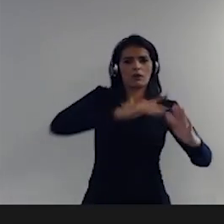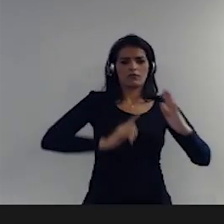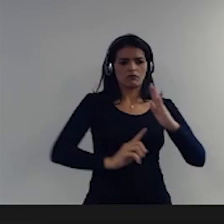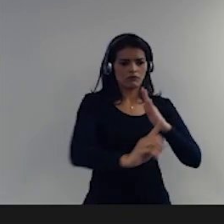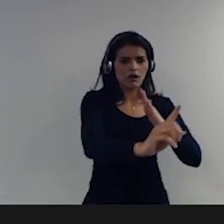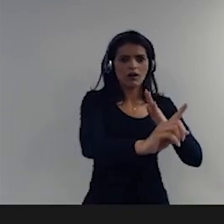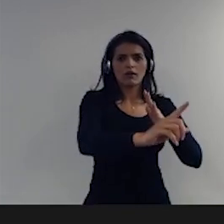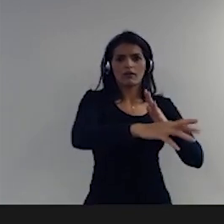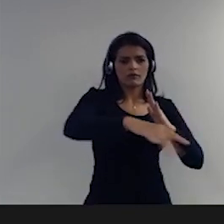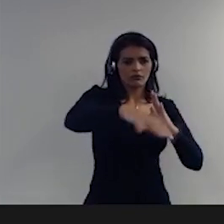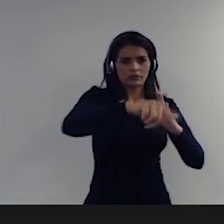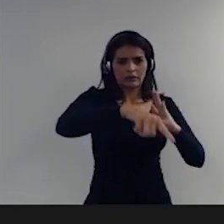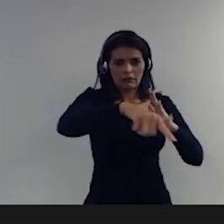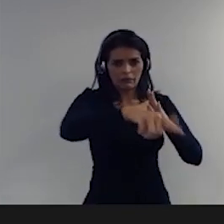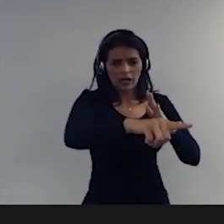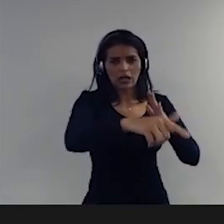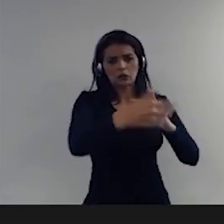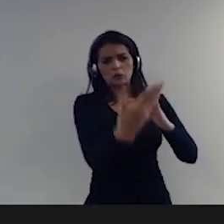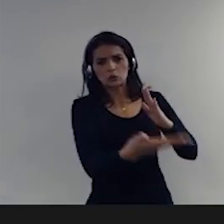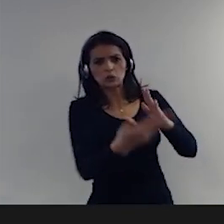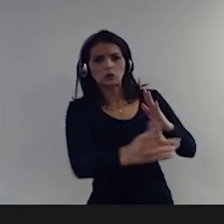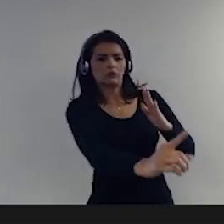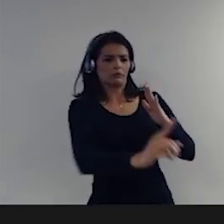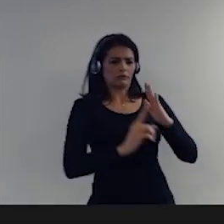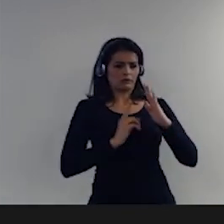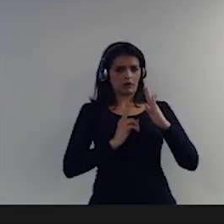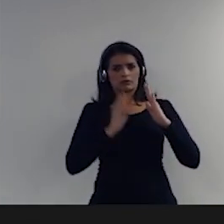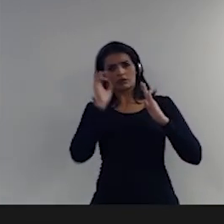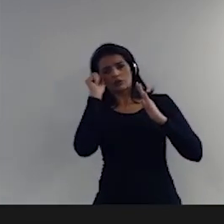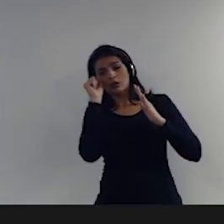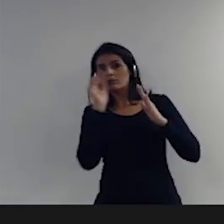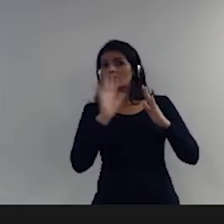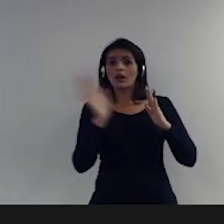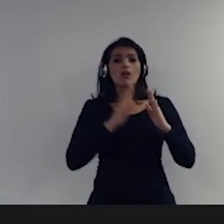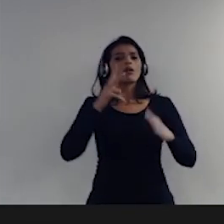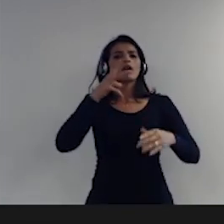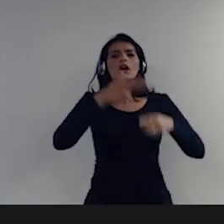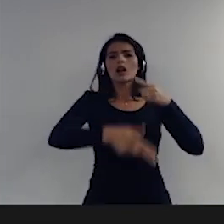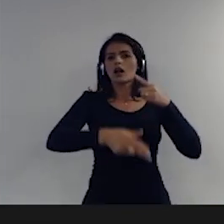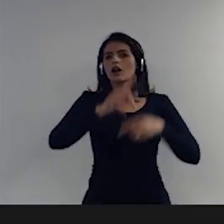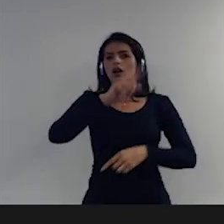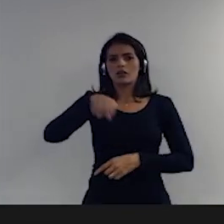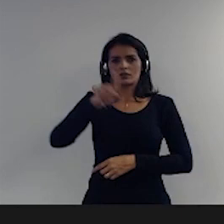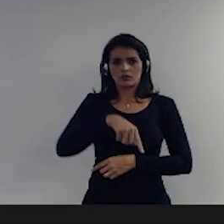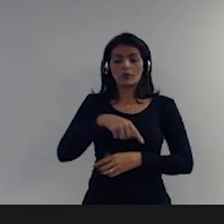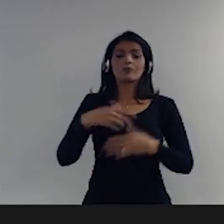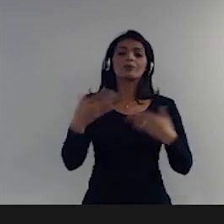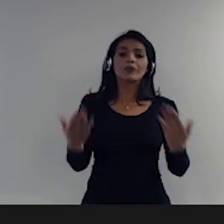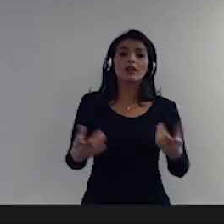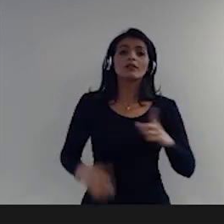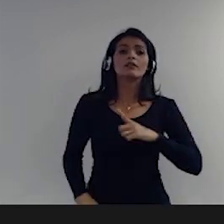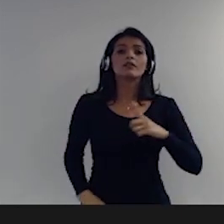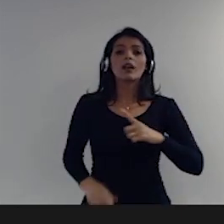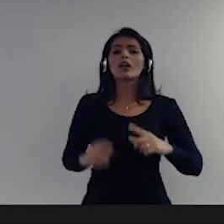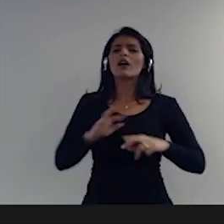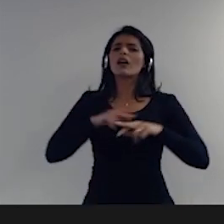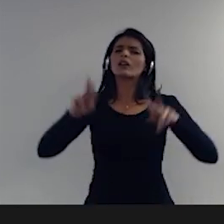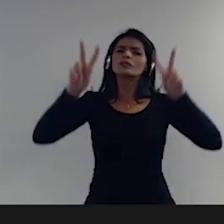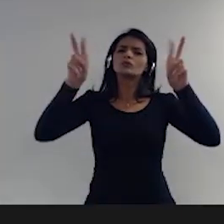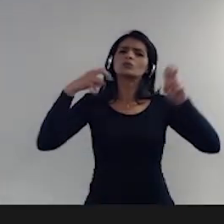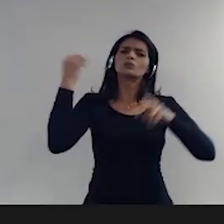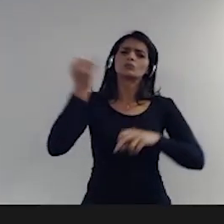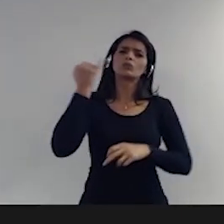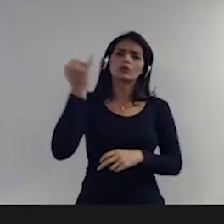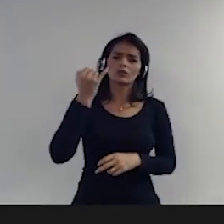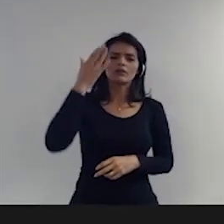menos. E, por fim, nós temos também, e por fim não, mas no meio nós temos ainda questões muito importantes